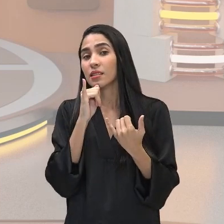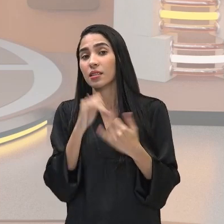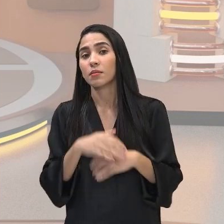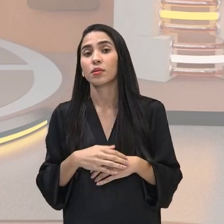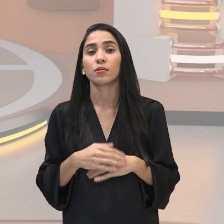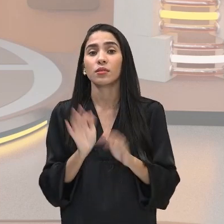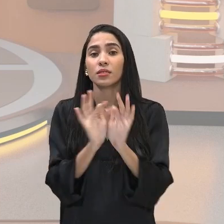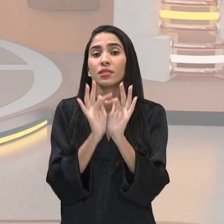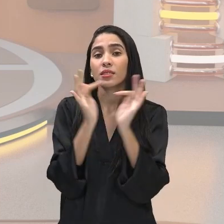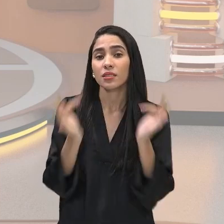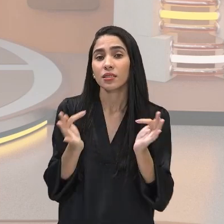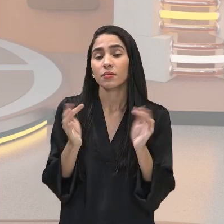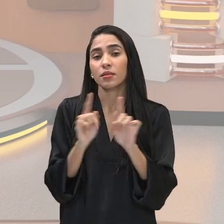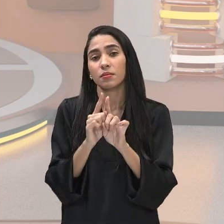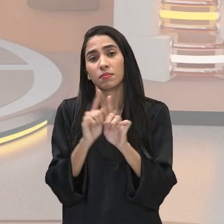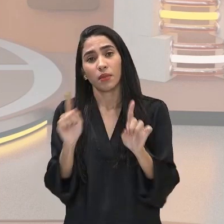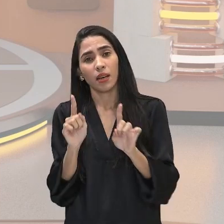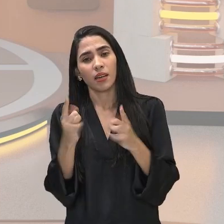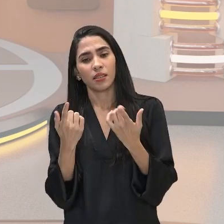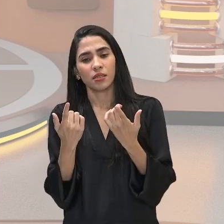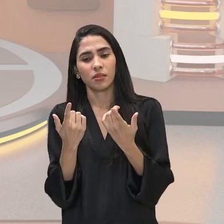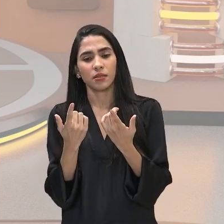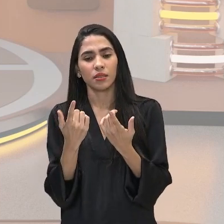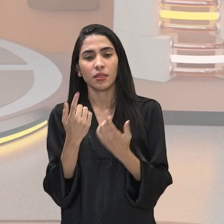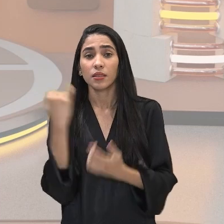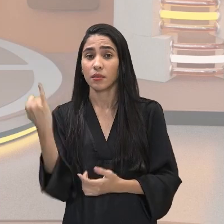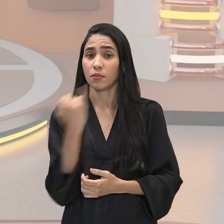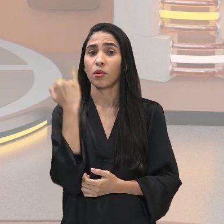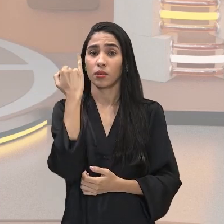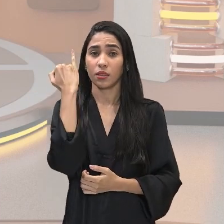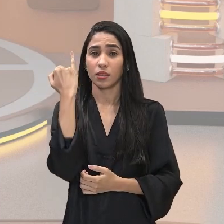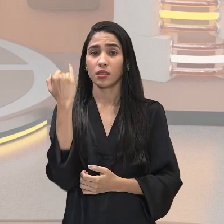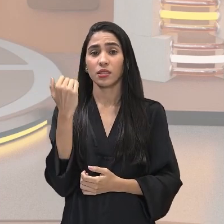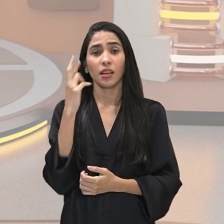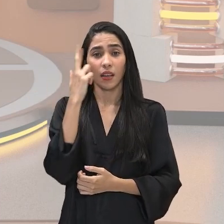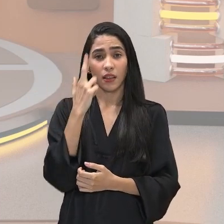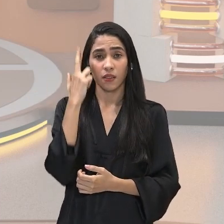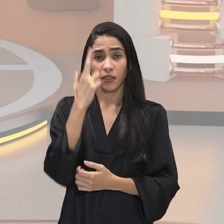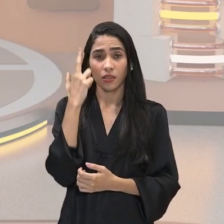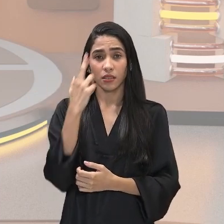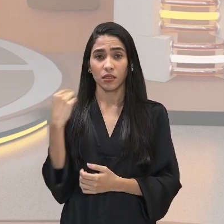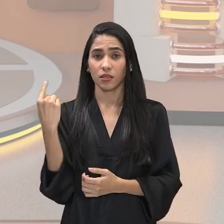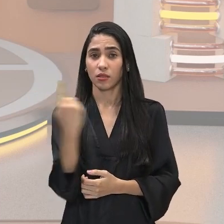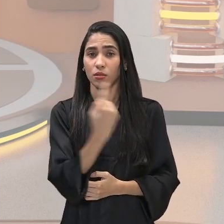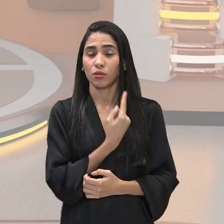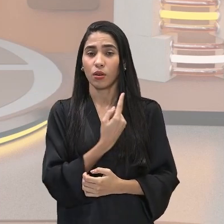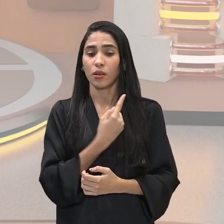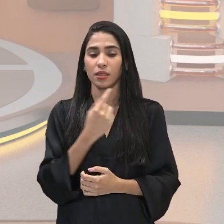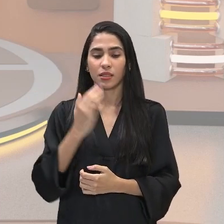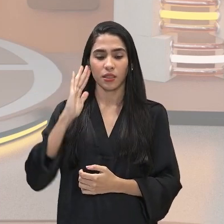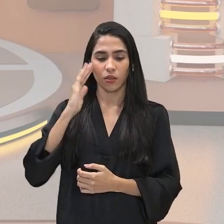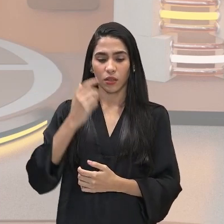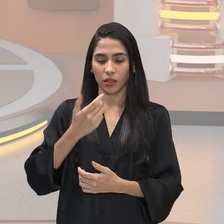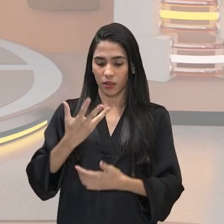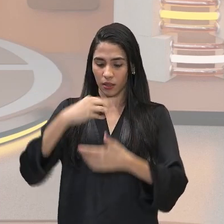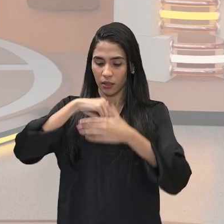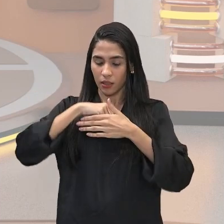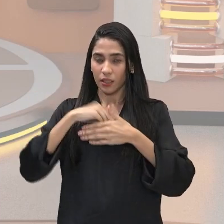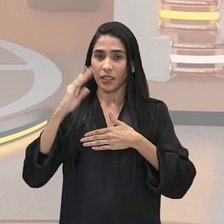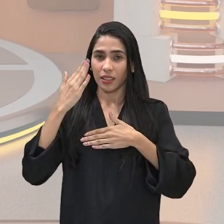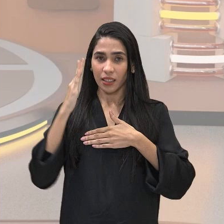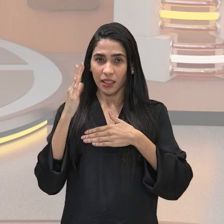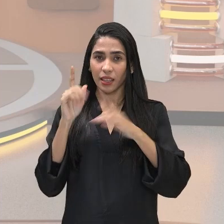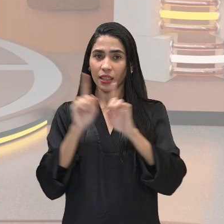questões simples, mas são questões fundamentais para que a gente possa se entender e se encontrar